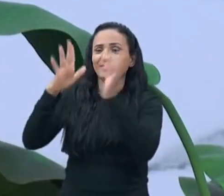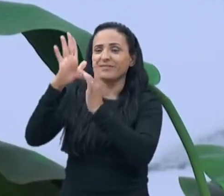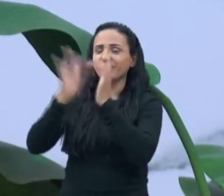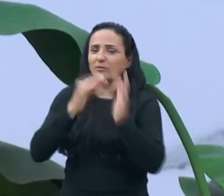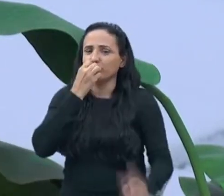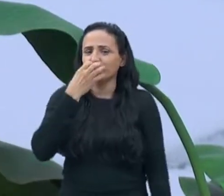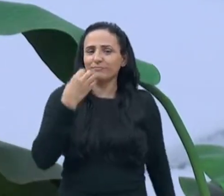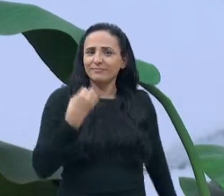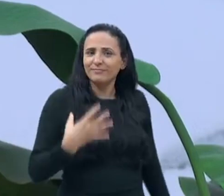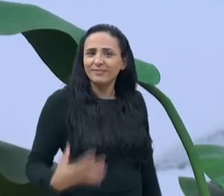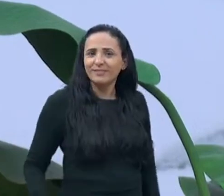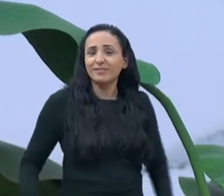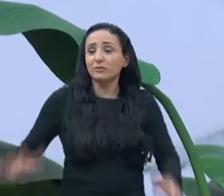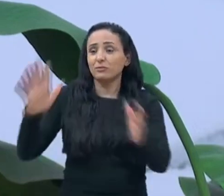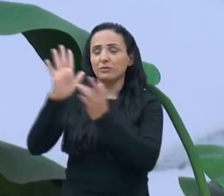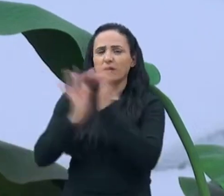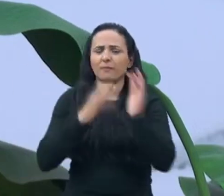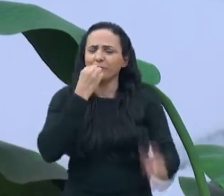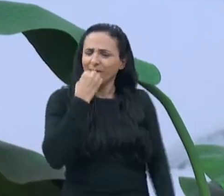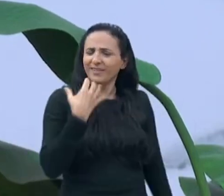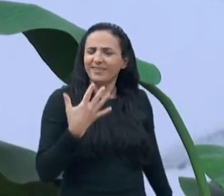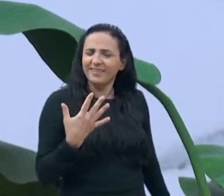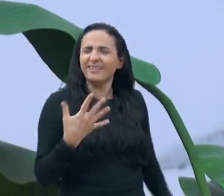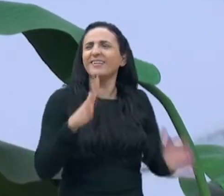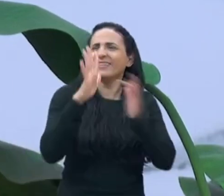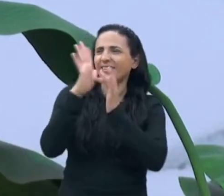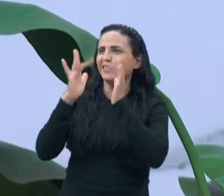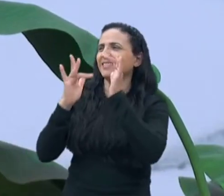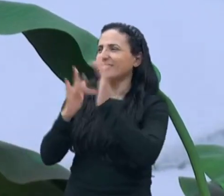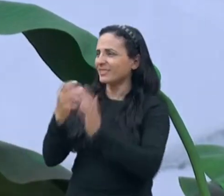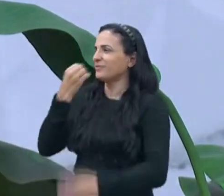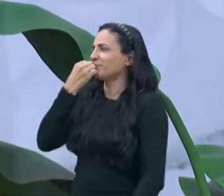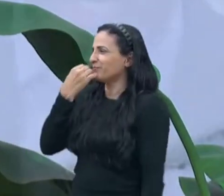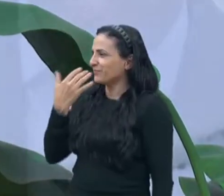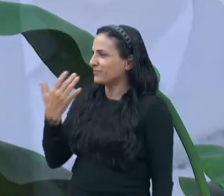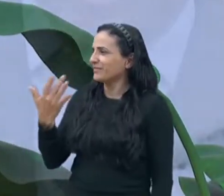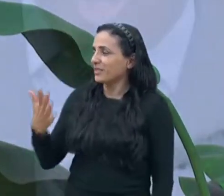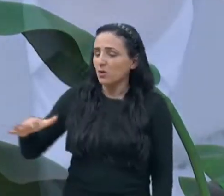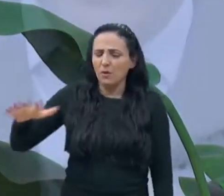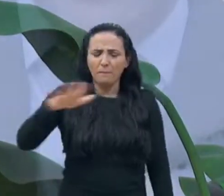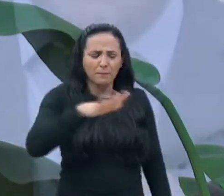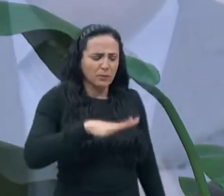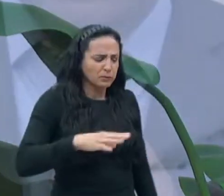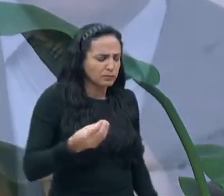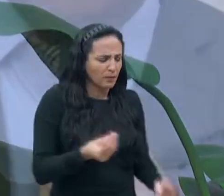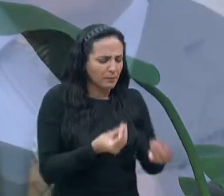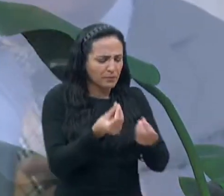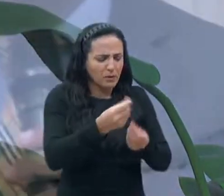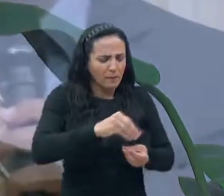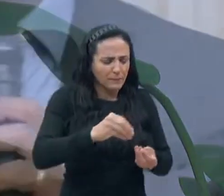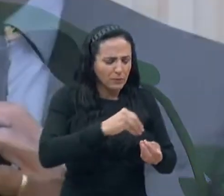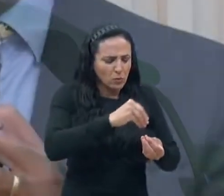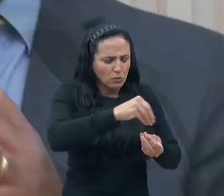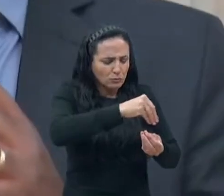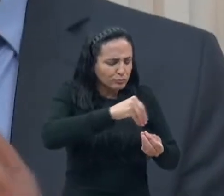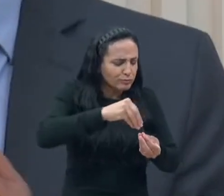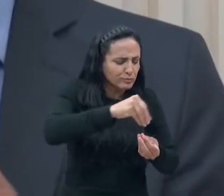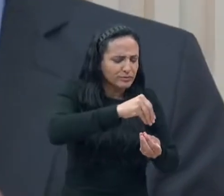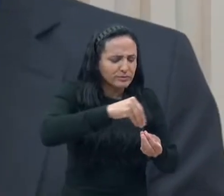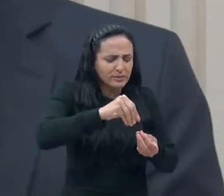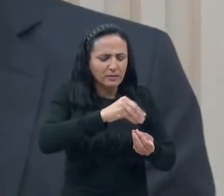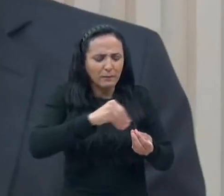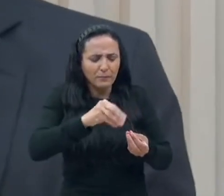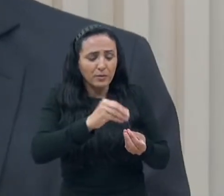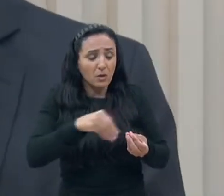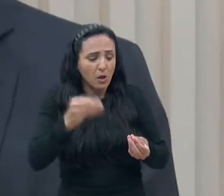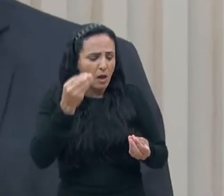é bom. Jesus é bom, pegou sua saliva e com areia misturou,